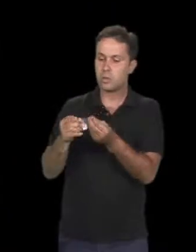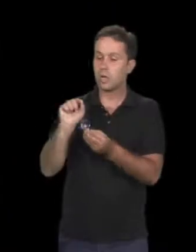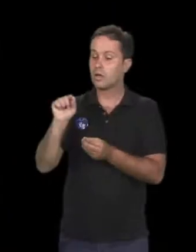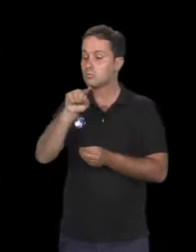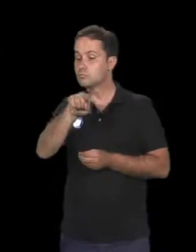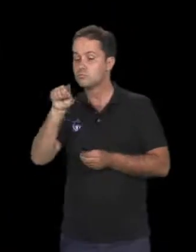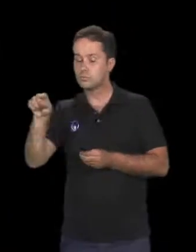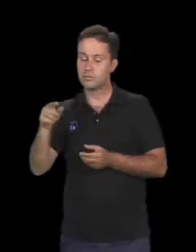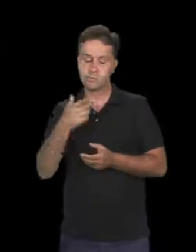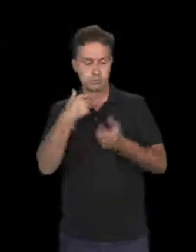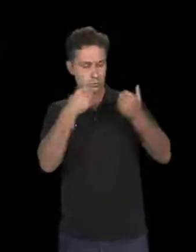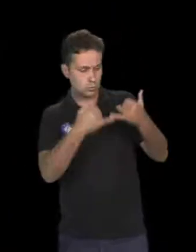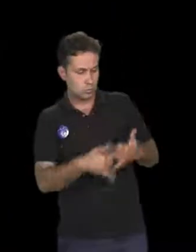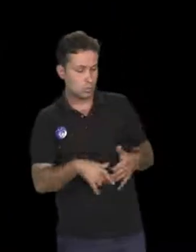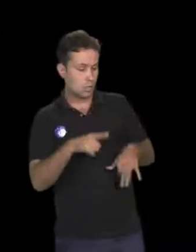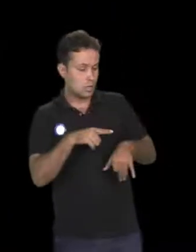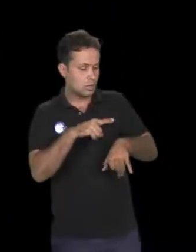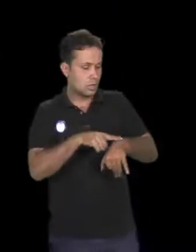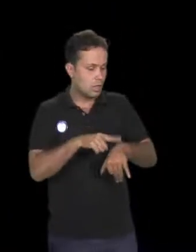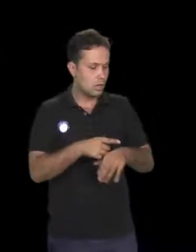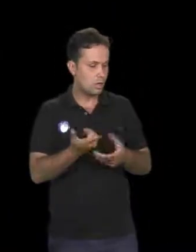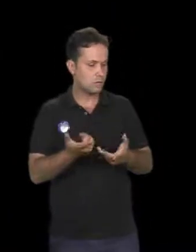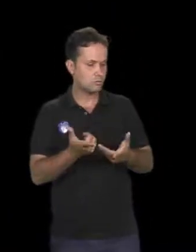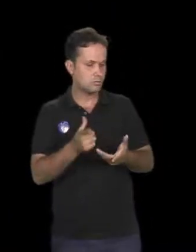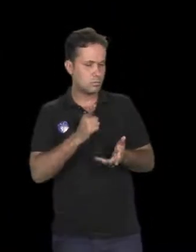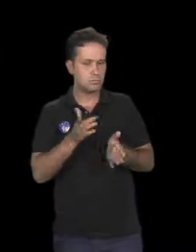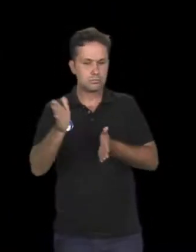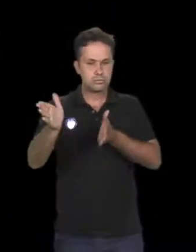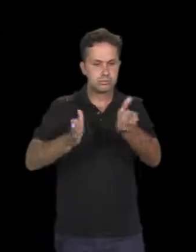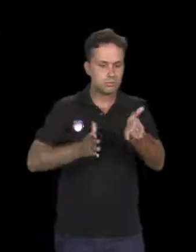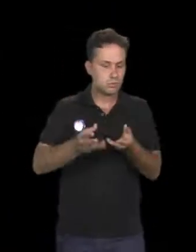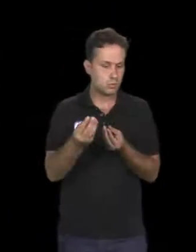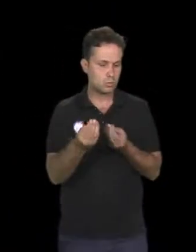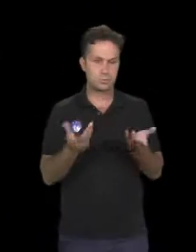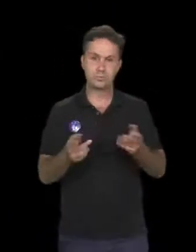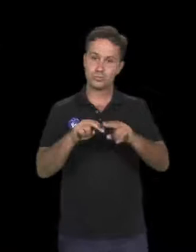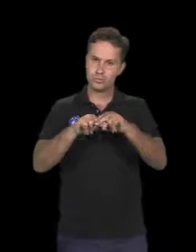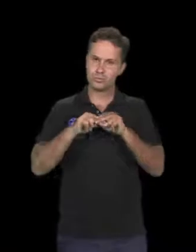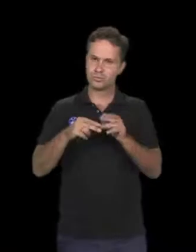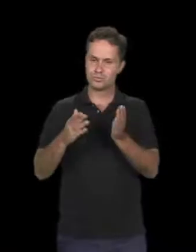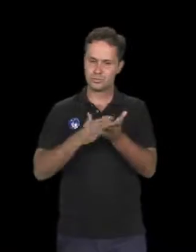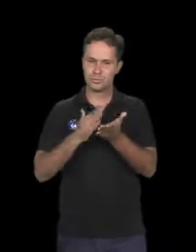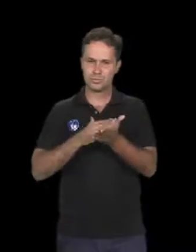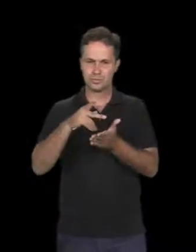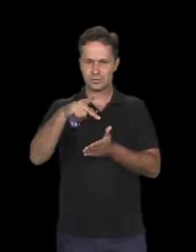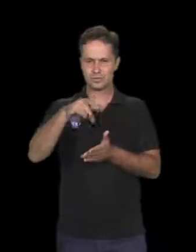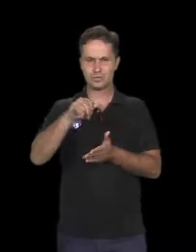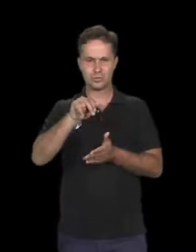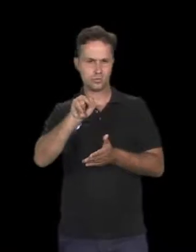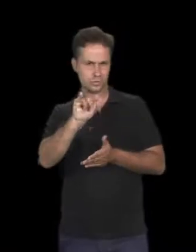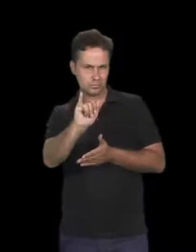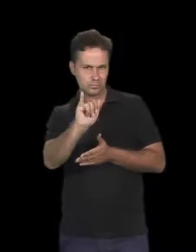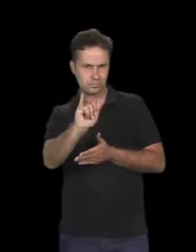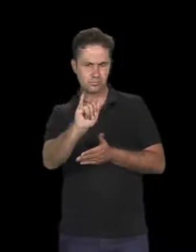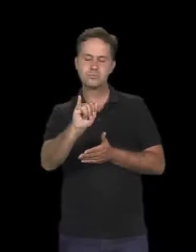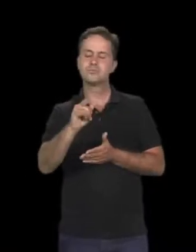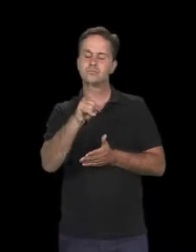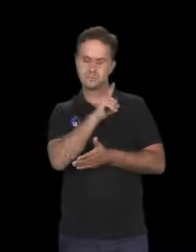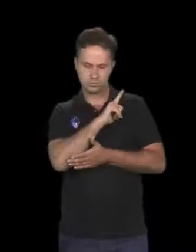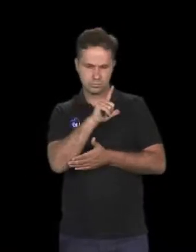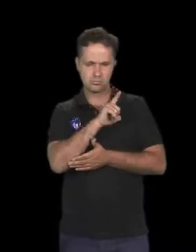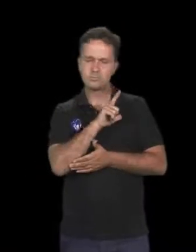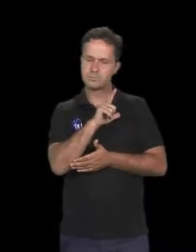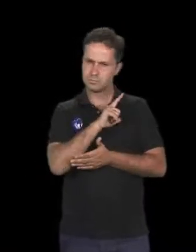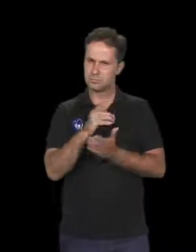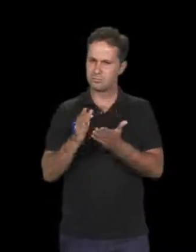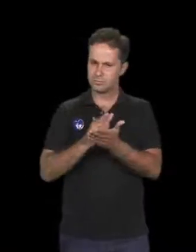que nós, na Piauí, temos esse privilégio de termos, a gente passa 2, às vezes 3 ou mais meses